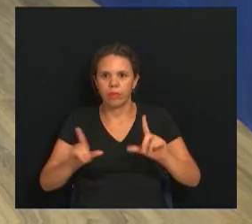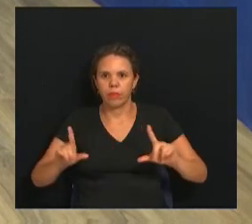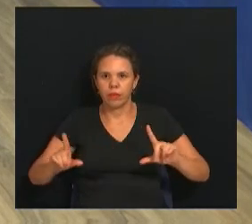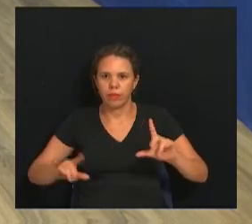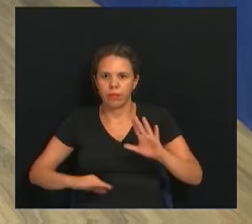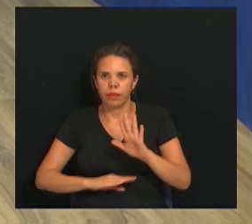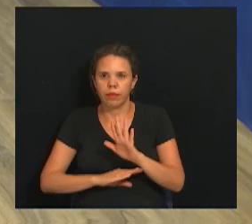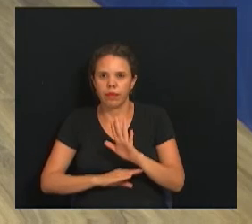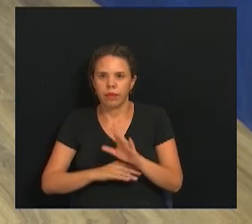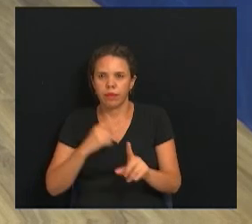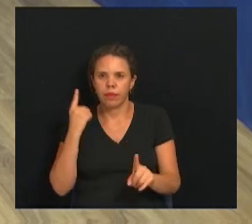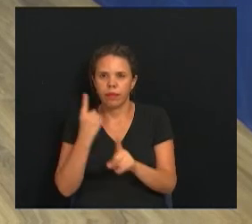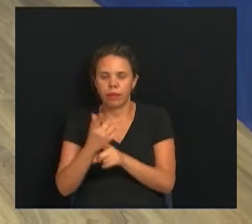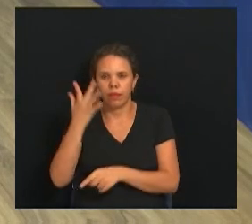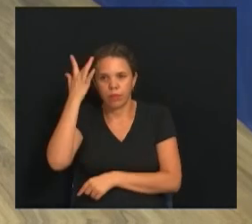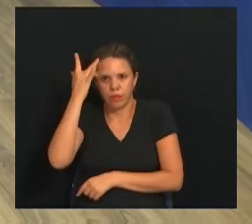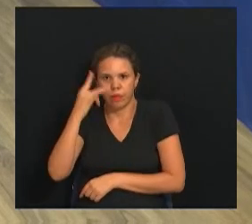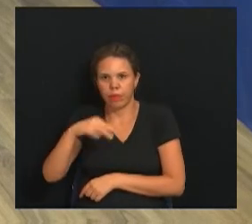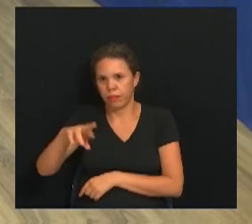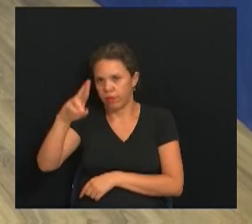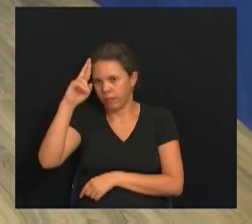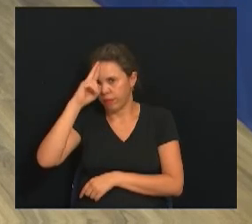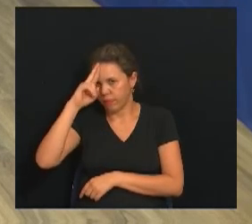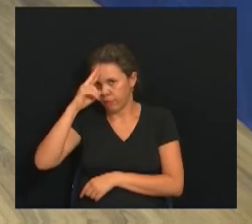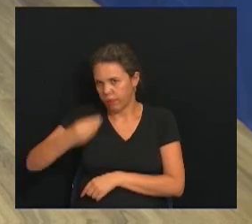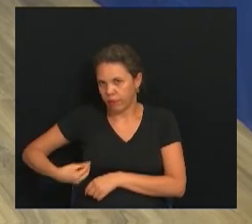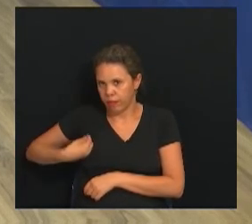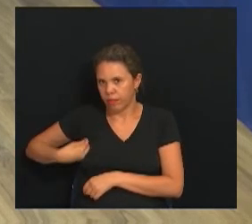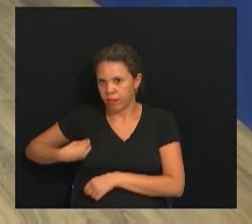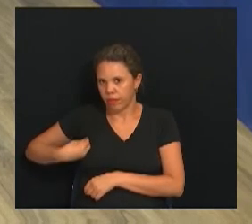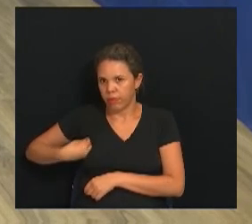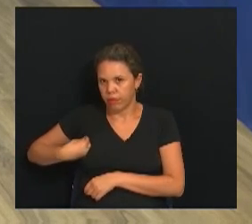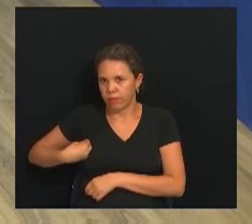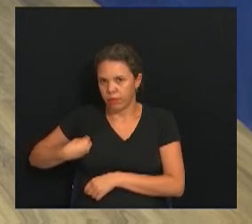Campinas e nos vemos amanhã ao meio-dia, ao vivo, com